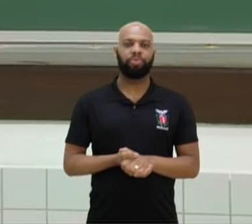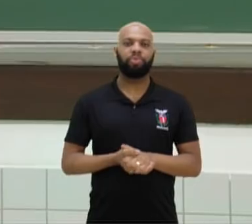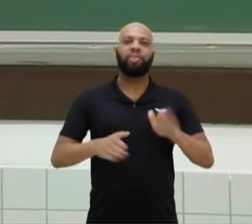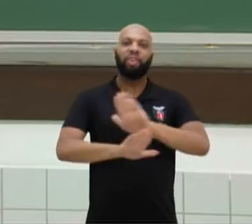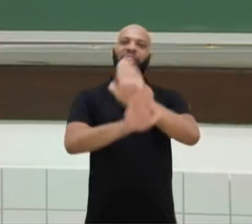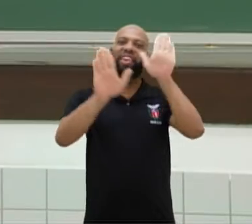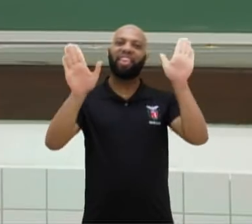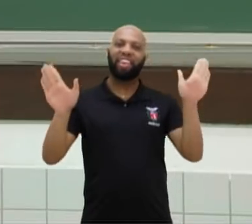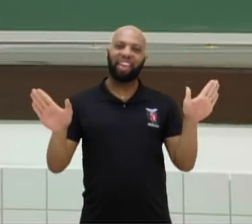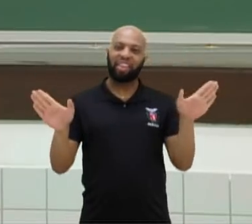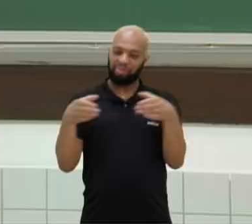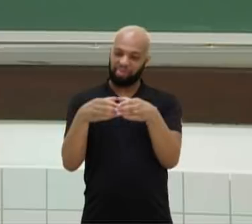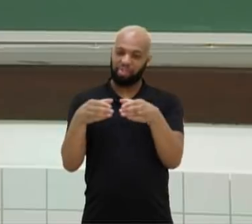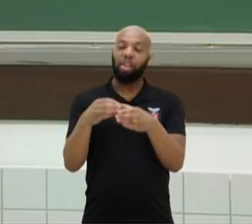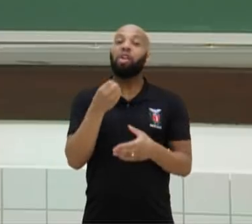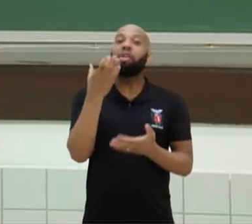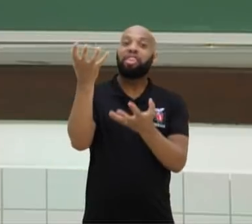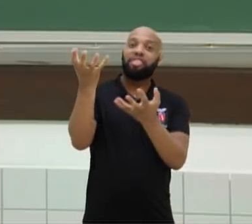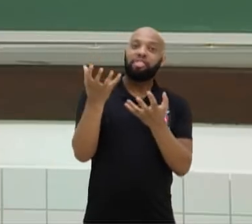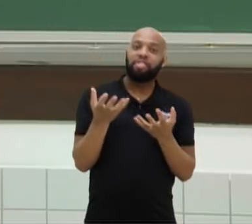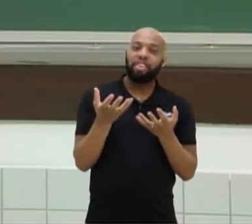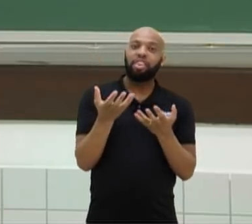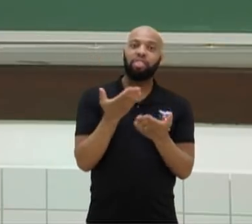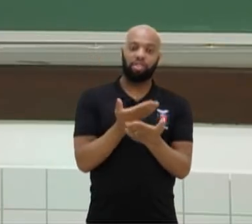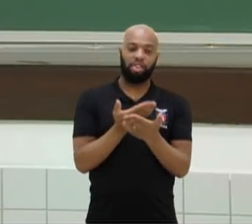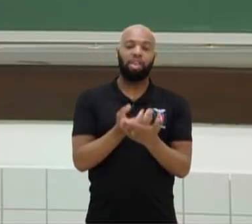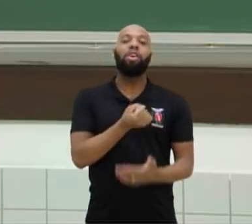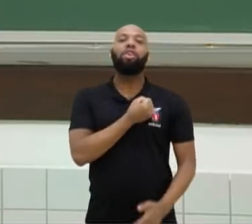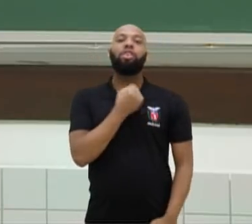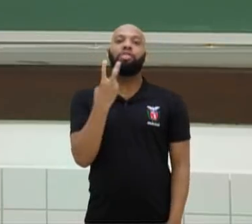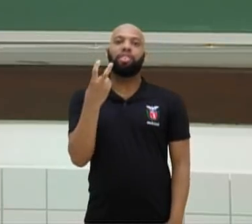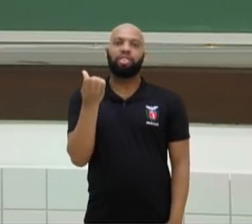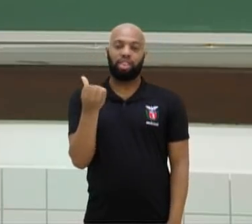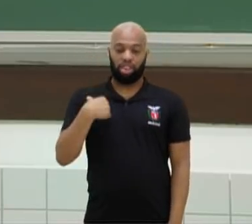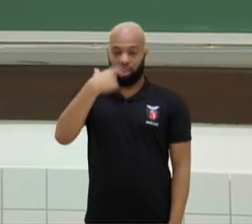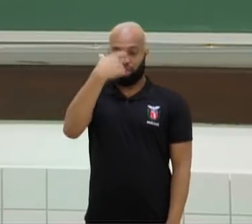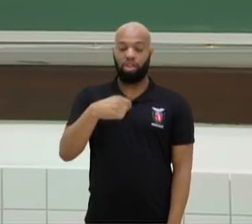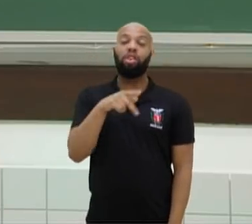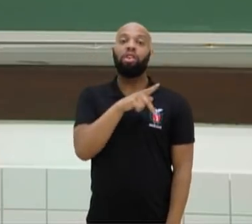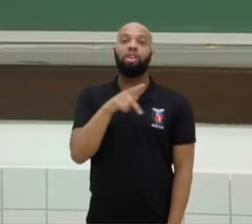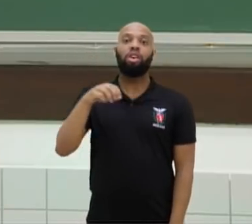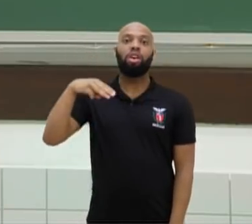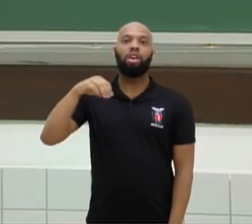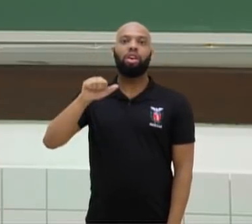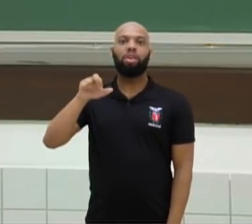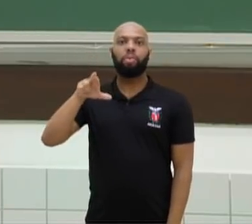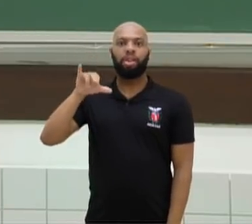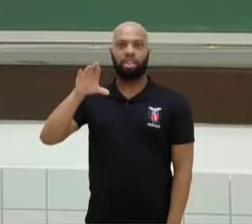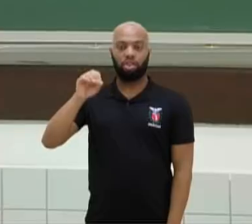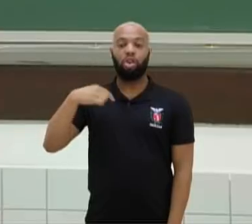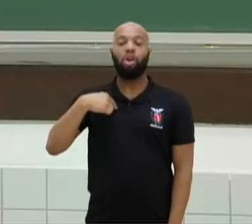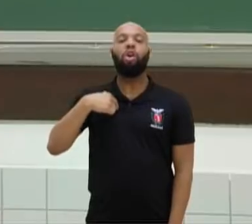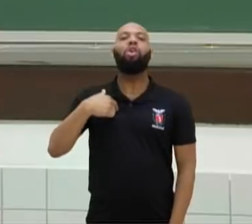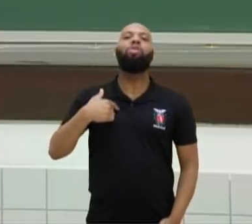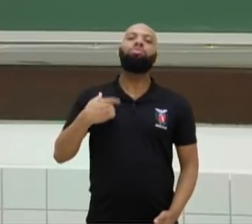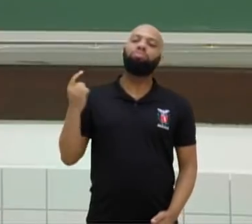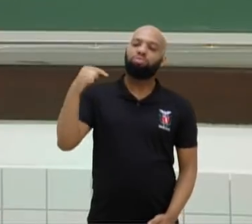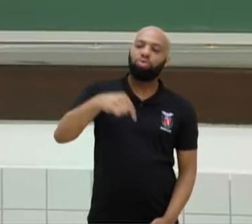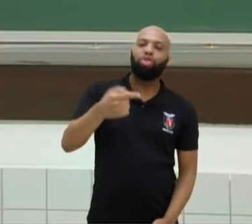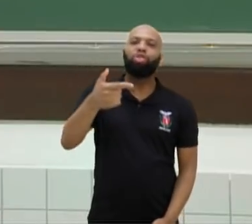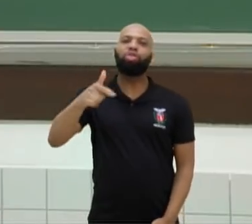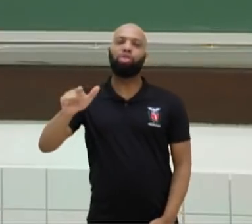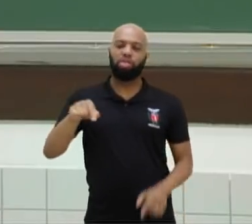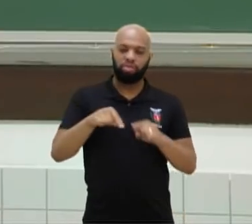Olá, turma! Bem-vindos à aula número 26 com o professor Márcio. Hoje temos uma aula especial aqui, estamos numa nova sala